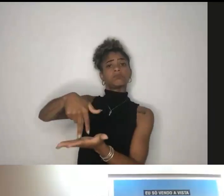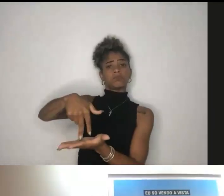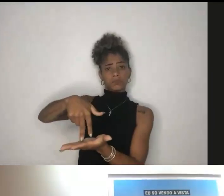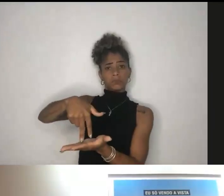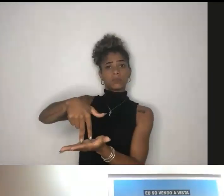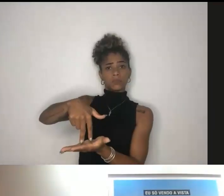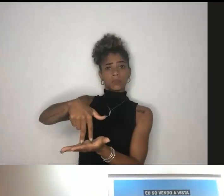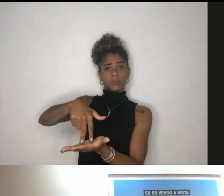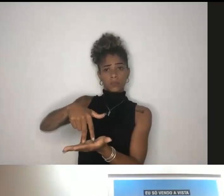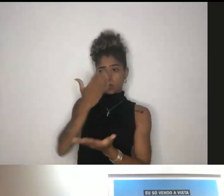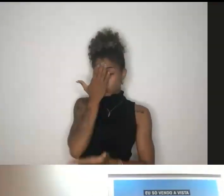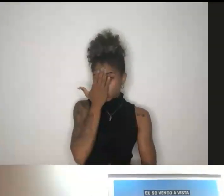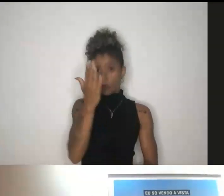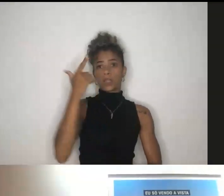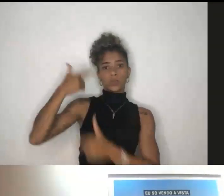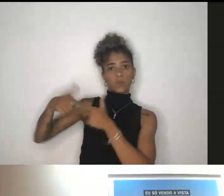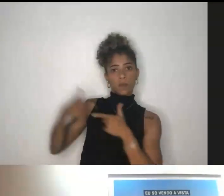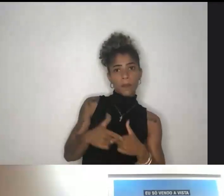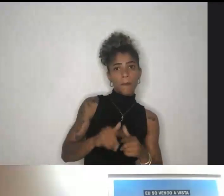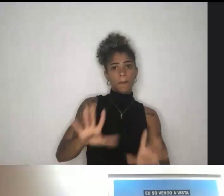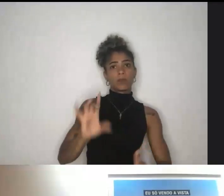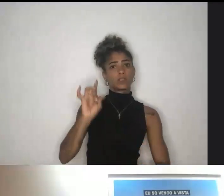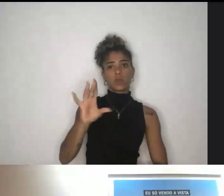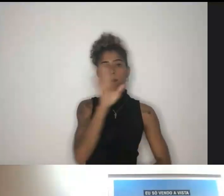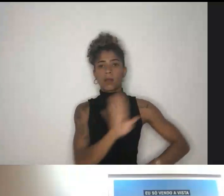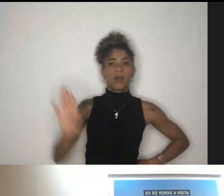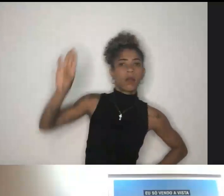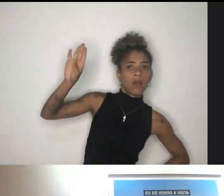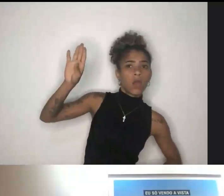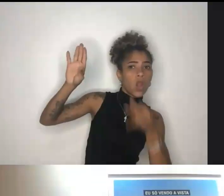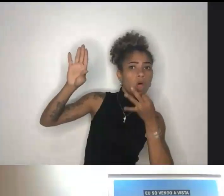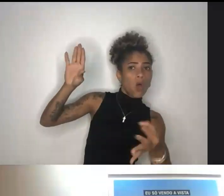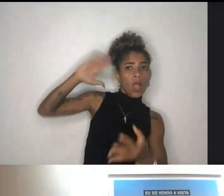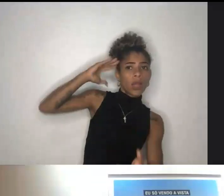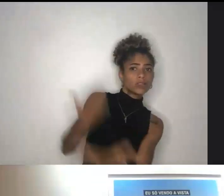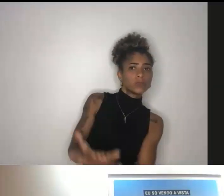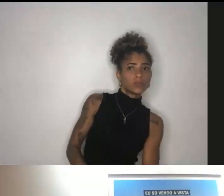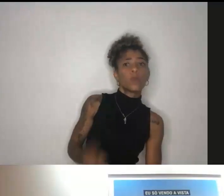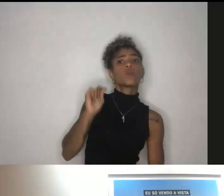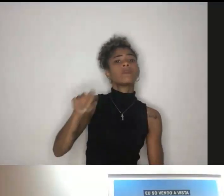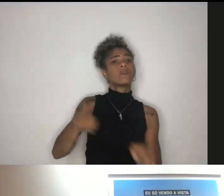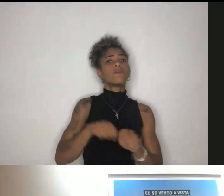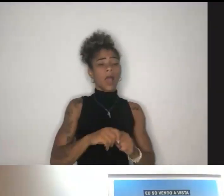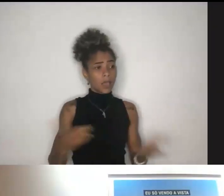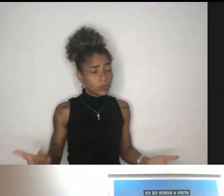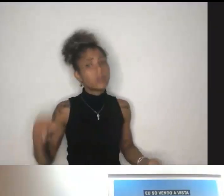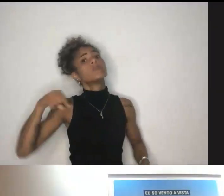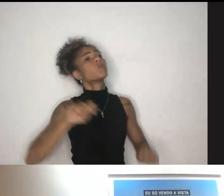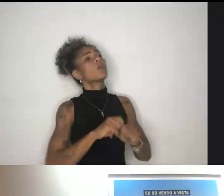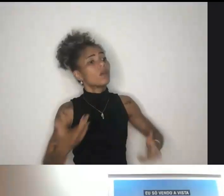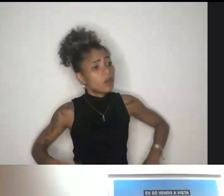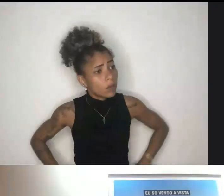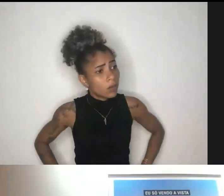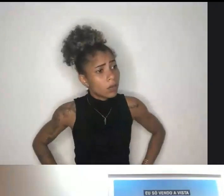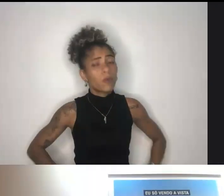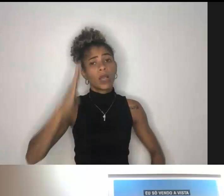diante de um problema mas não mais para só levantar o dedo falar eu acredito nisso o que que você vai fazer por aquilo então eu